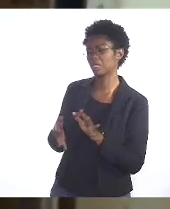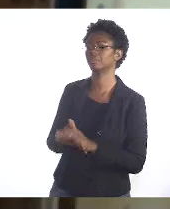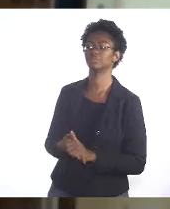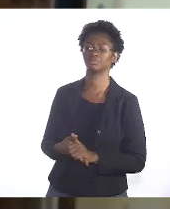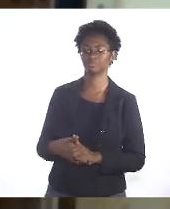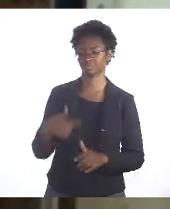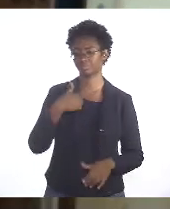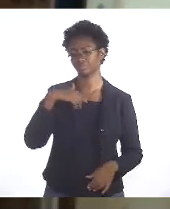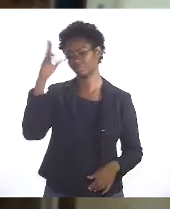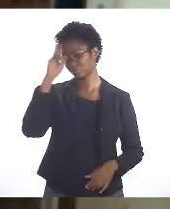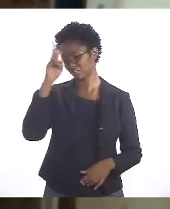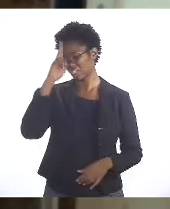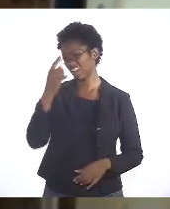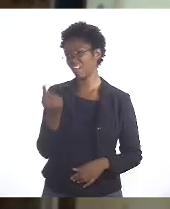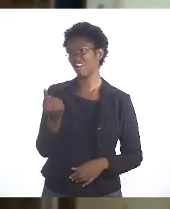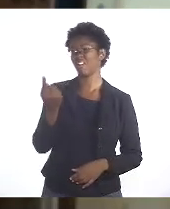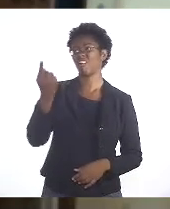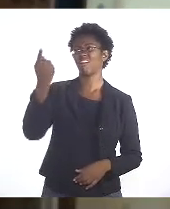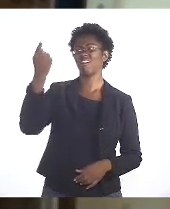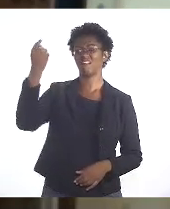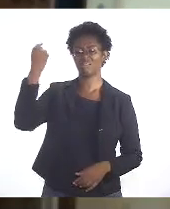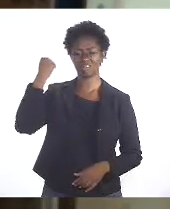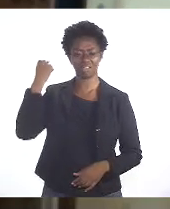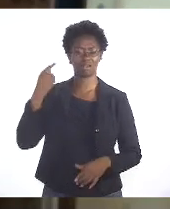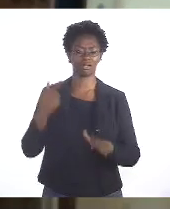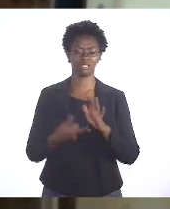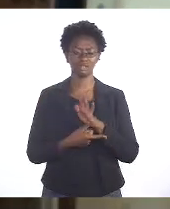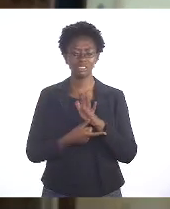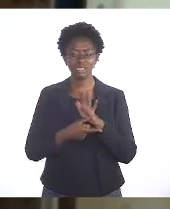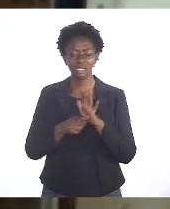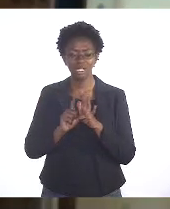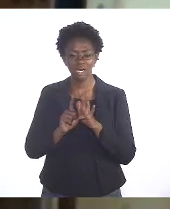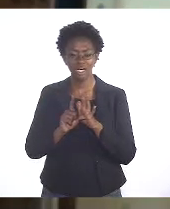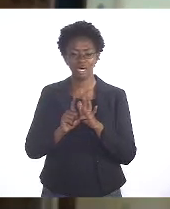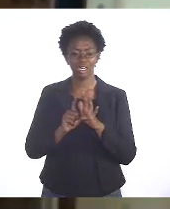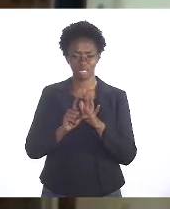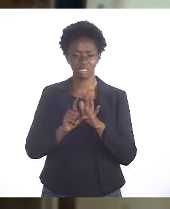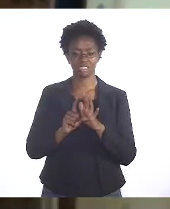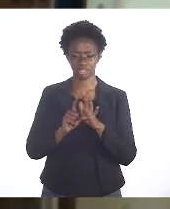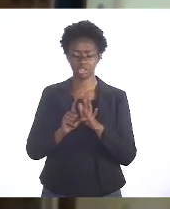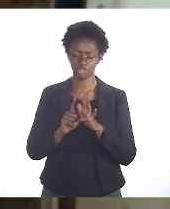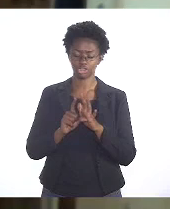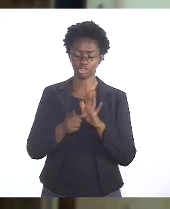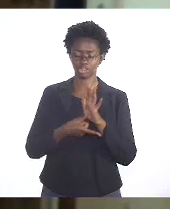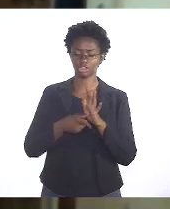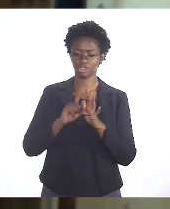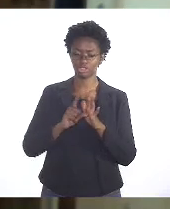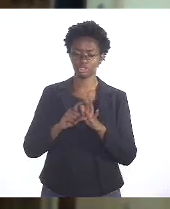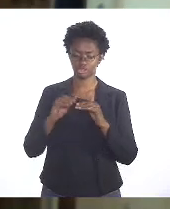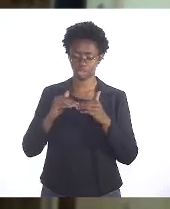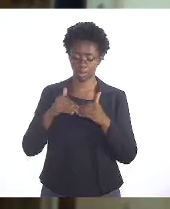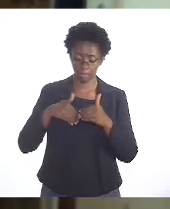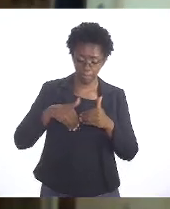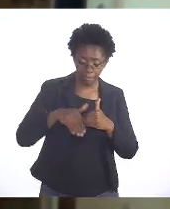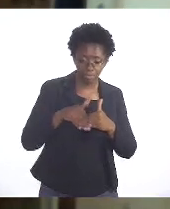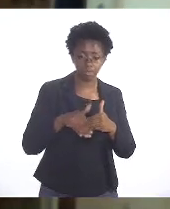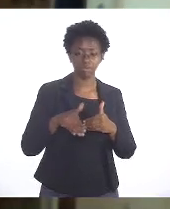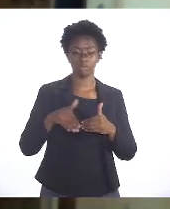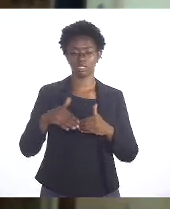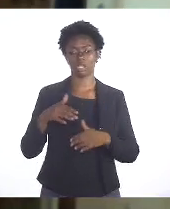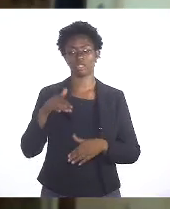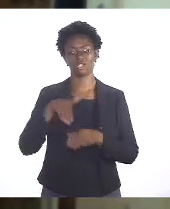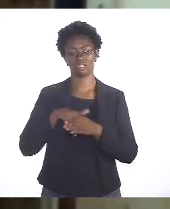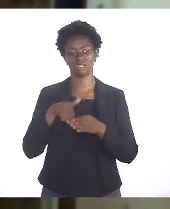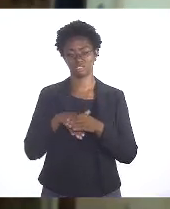me lembro que lá atrás, antes de adiar a eleição, eu fiz um post dizendo isso, que